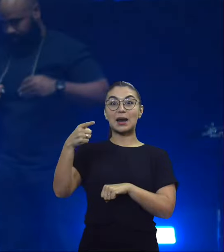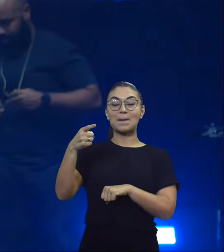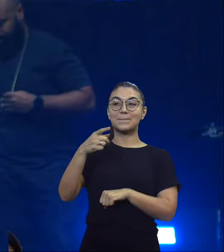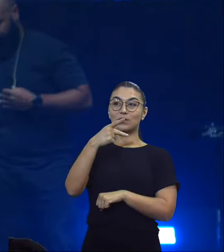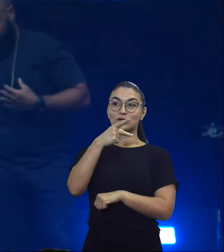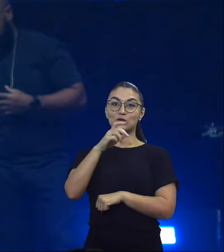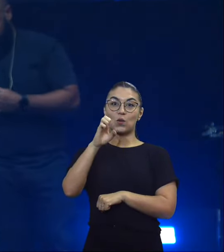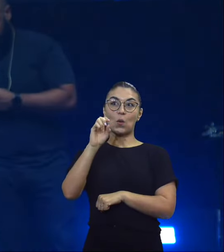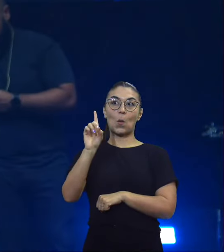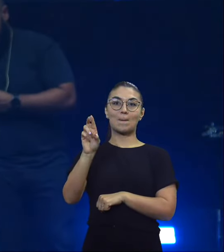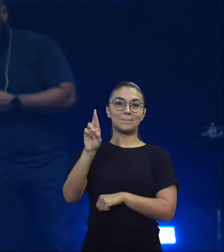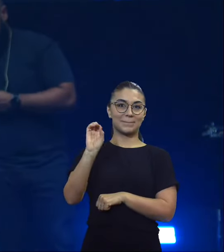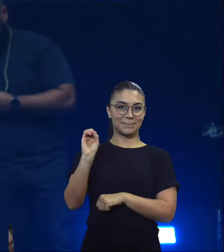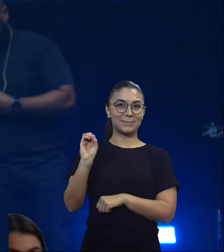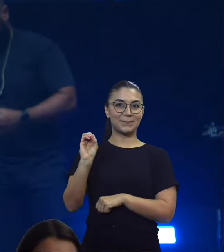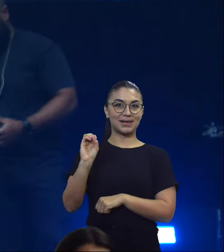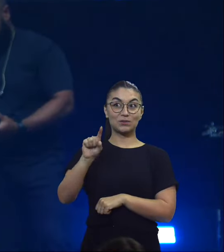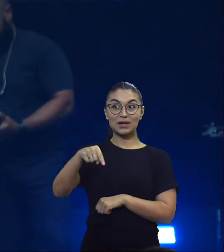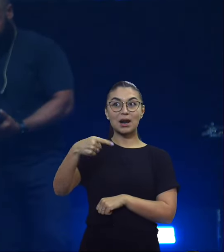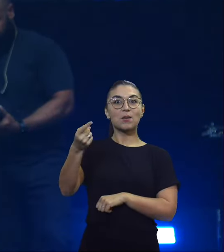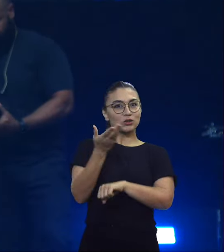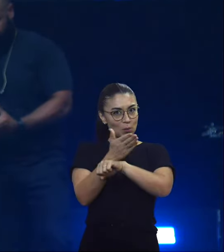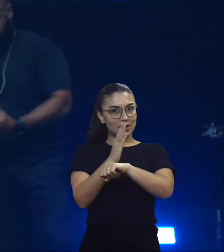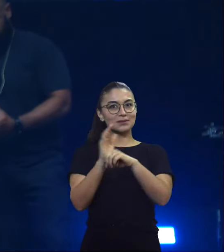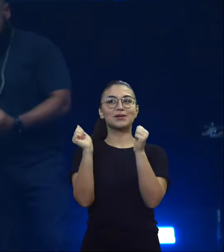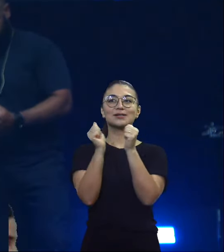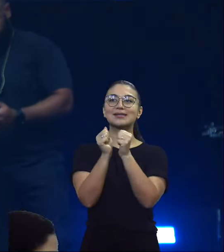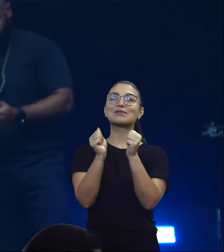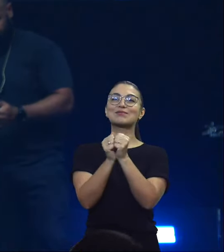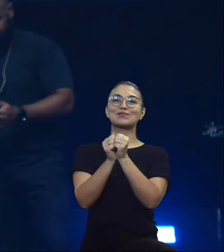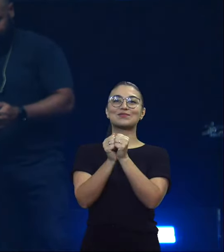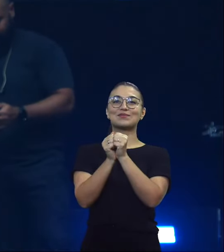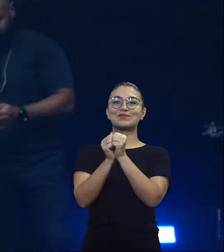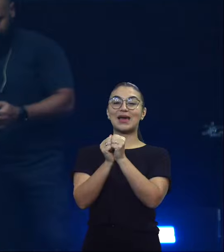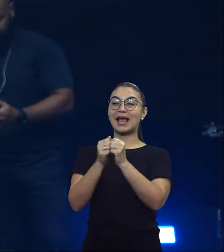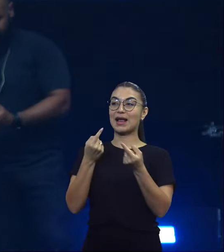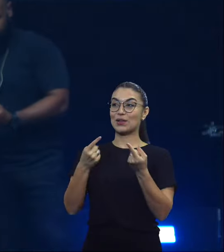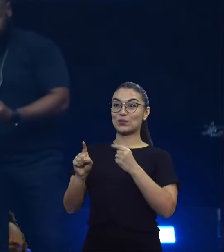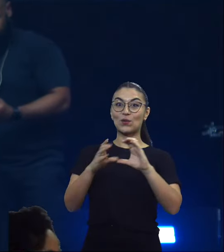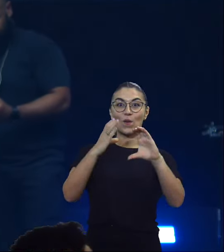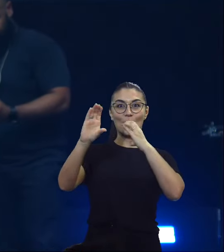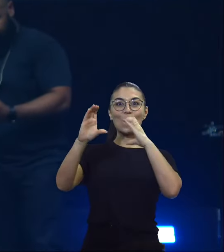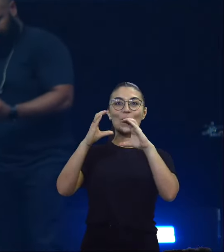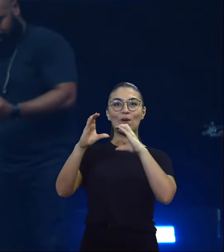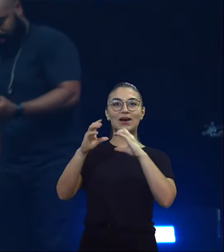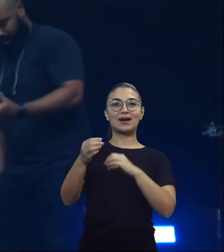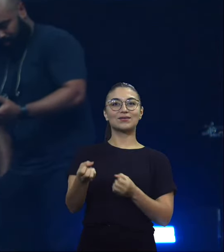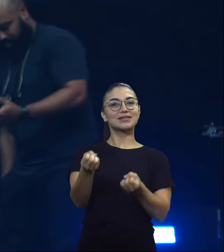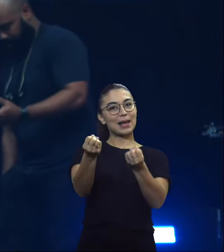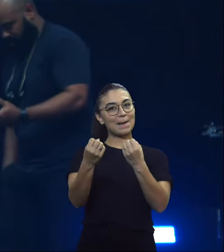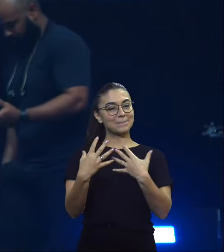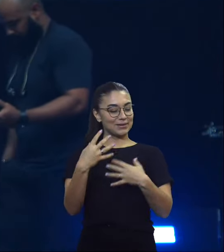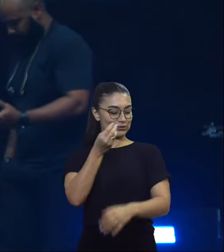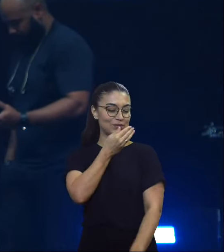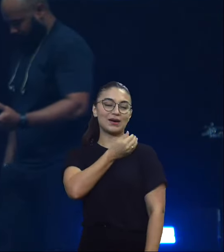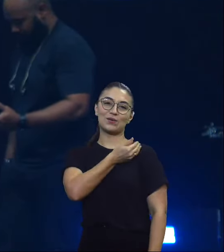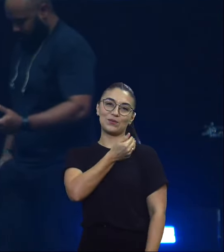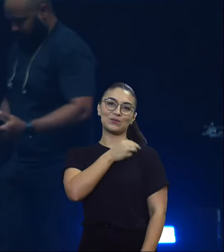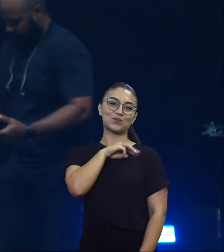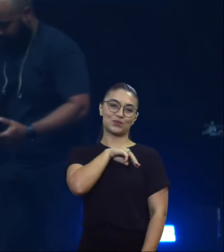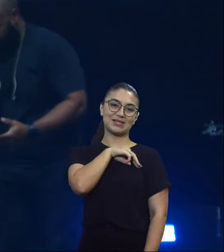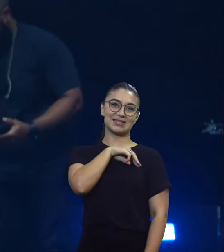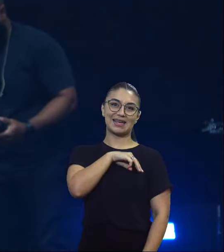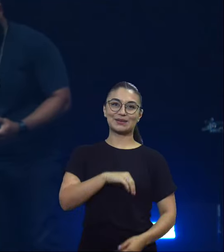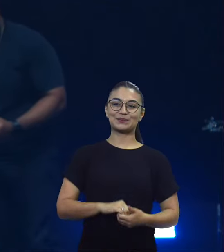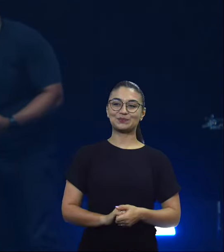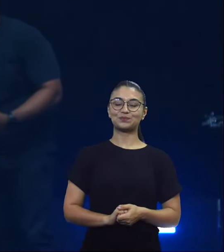parte do coral também aí. A gente vai dar um jeito aí de se poder abençoar a gente também nesse ministério aqui do One. Gente, só